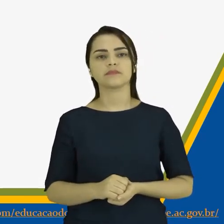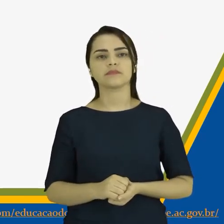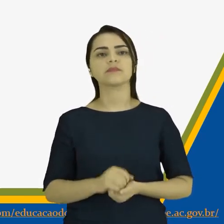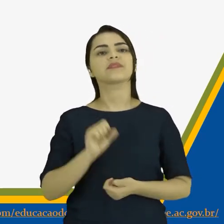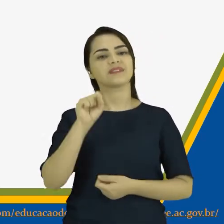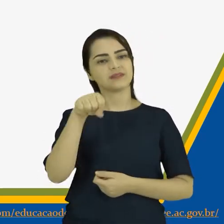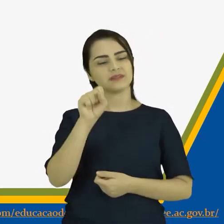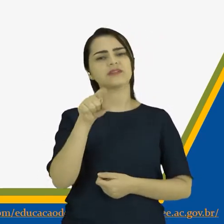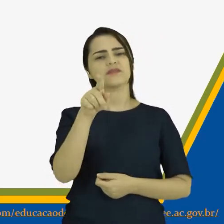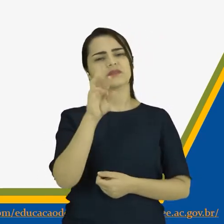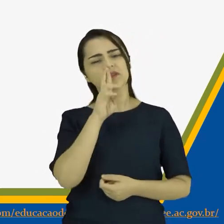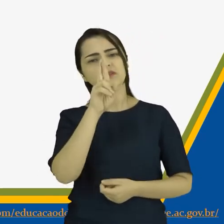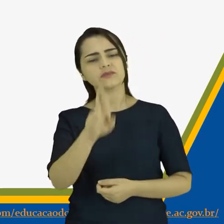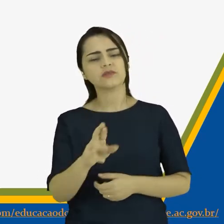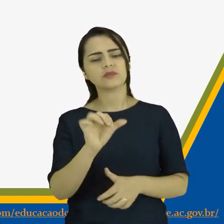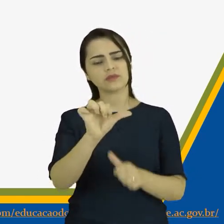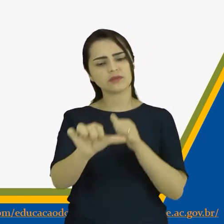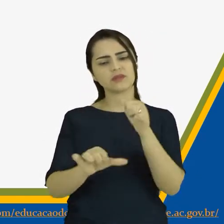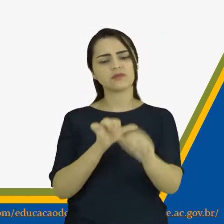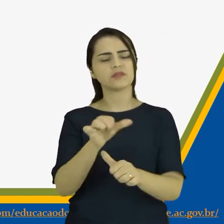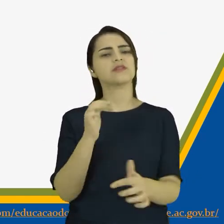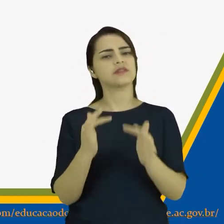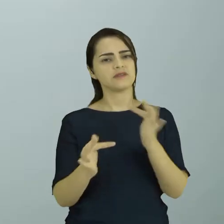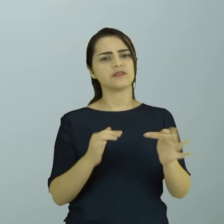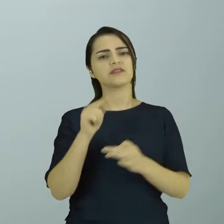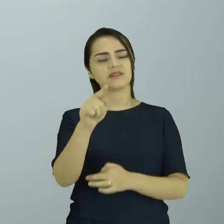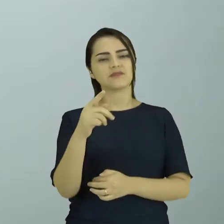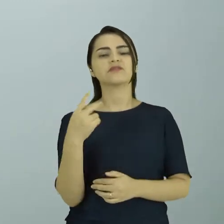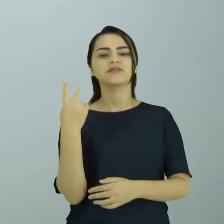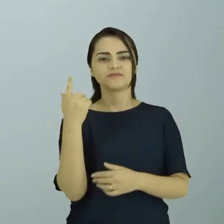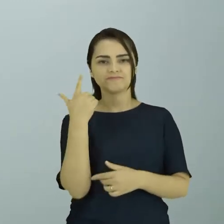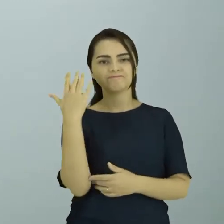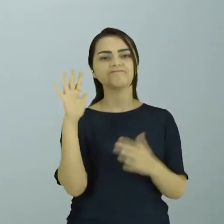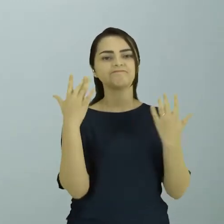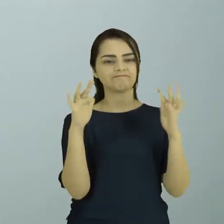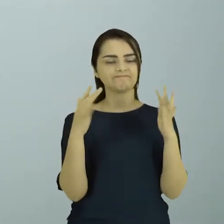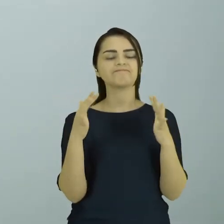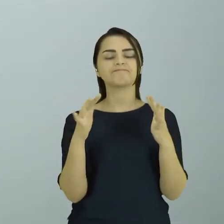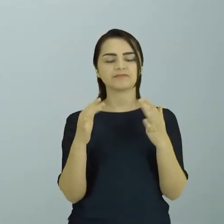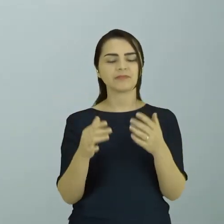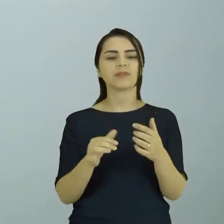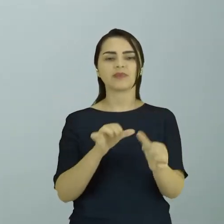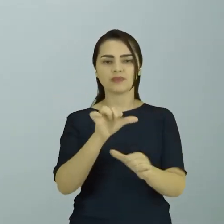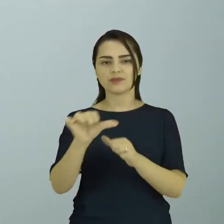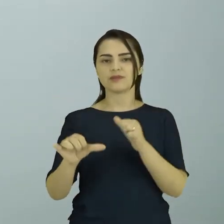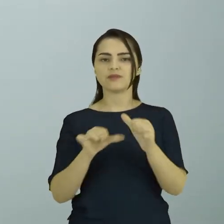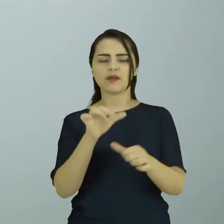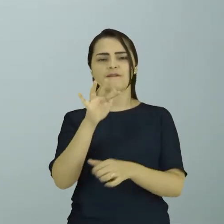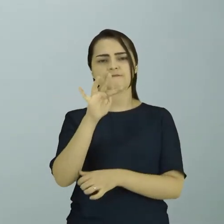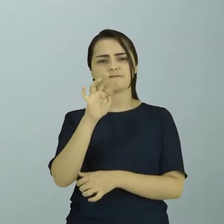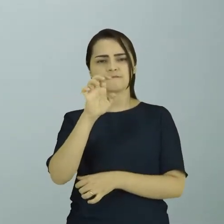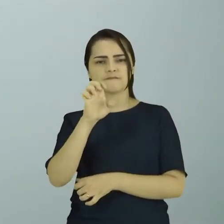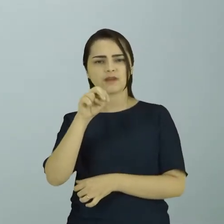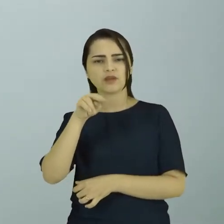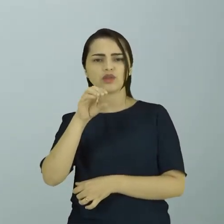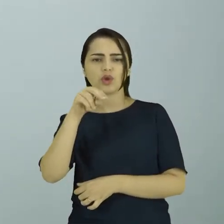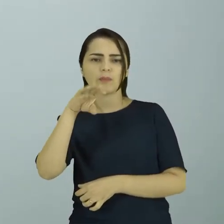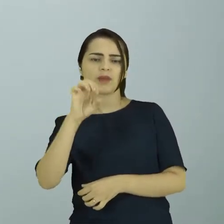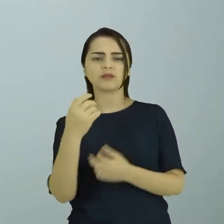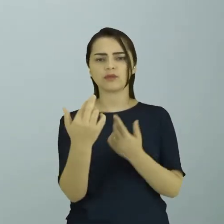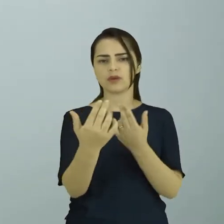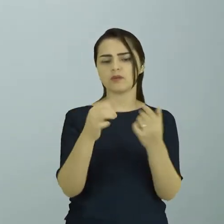Isso mesmo, se você disse que é transformação física, você acertou, é um fenômeno físico. Então, fenômeno é a mesma coisa